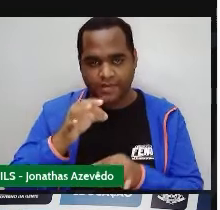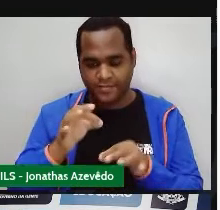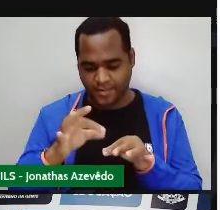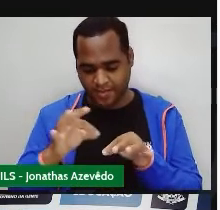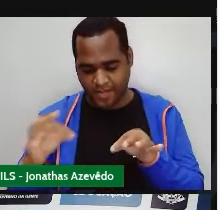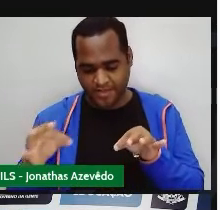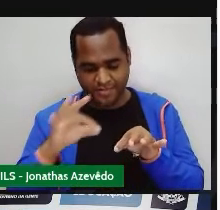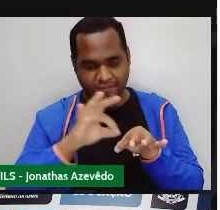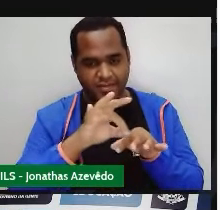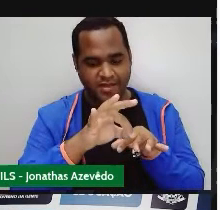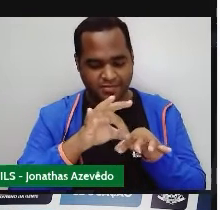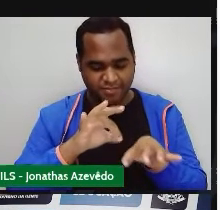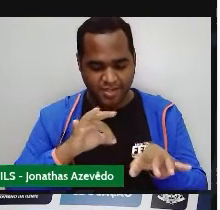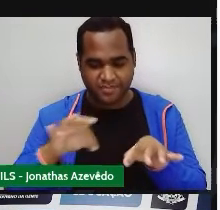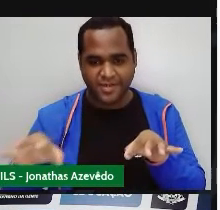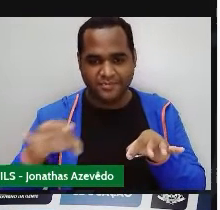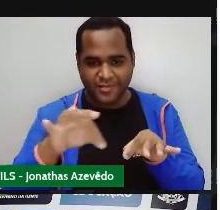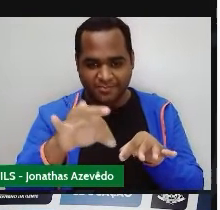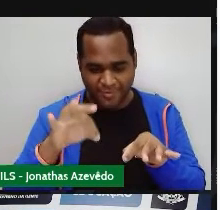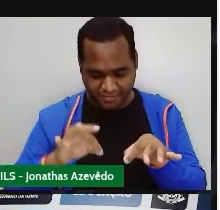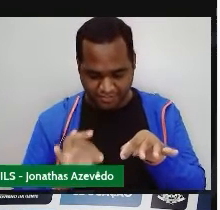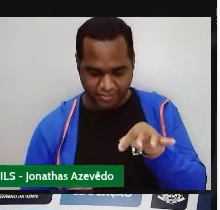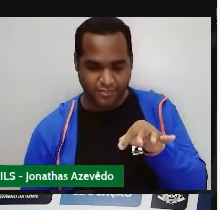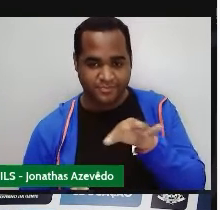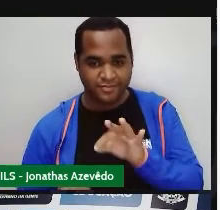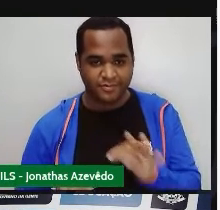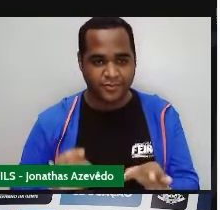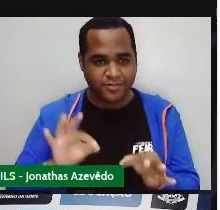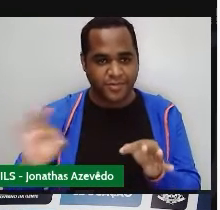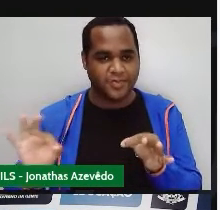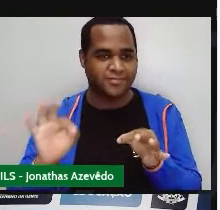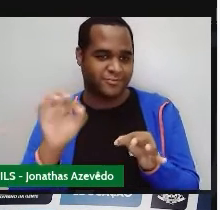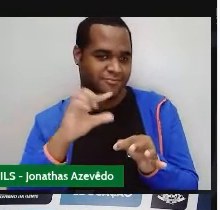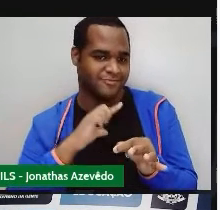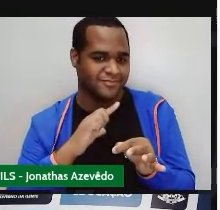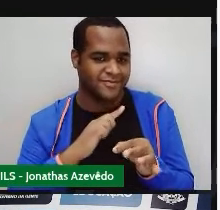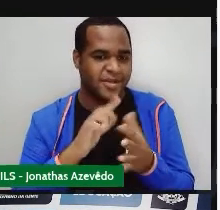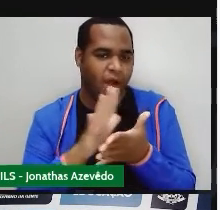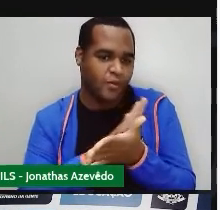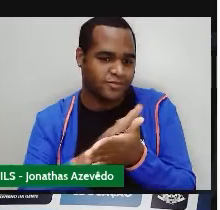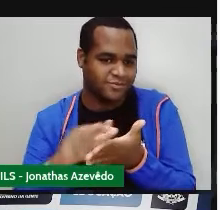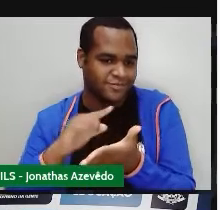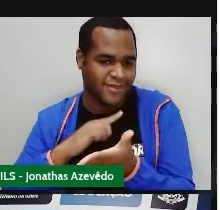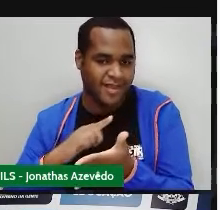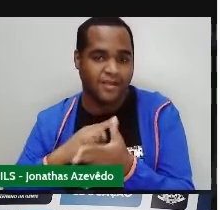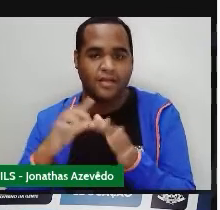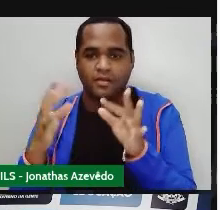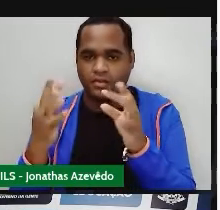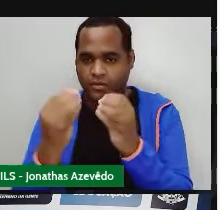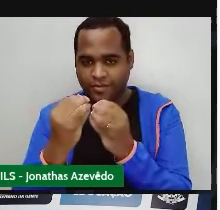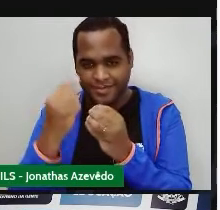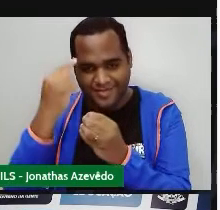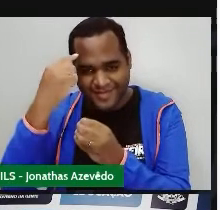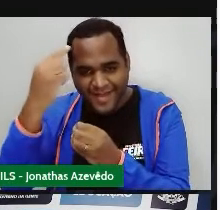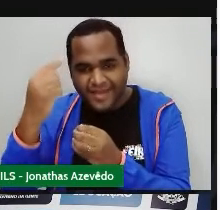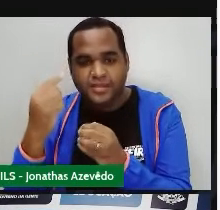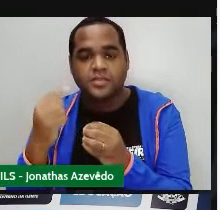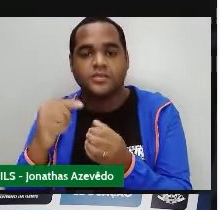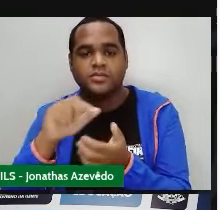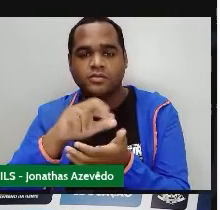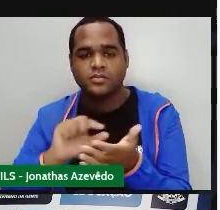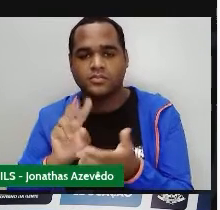e uma pirâmide de bases e quadrado também feita ali com alguns caminho certo ao todo foram